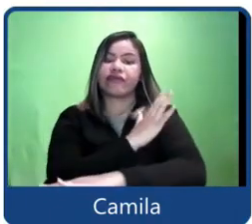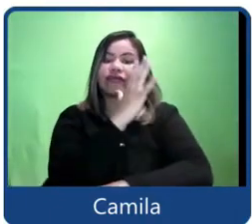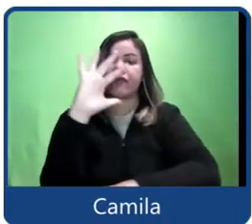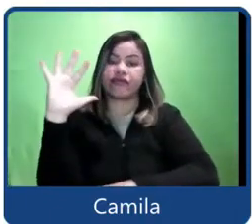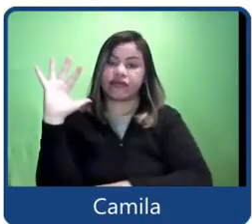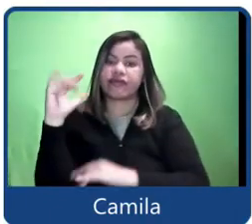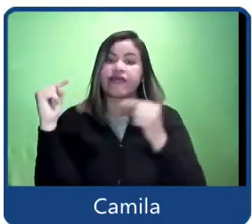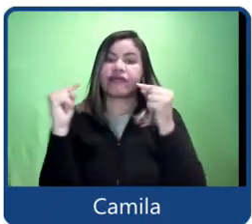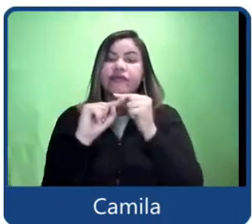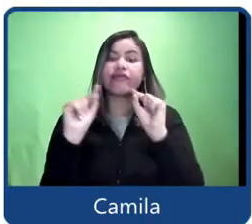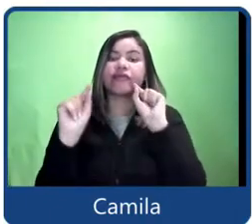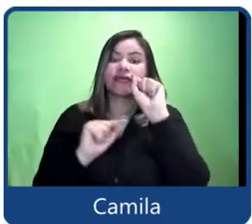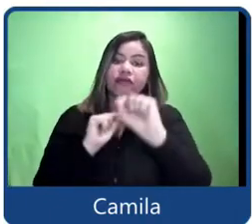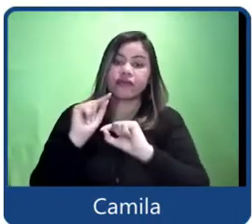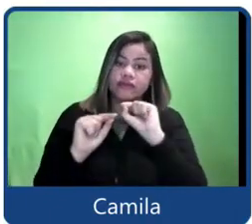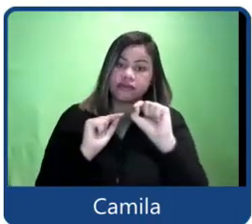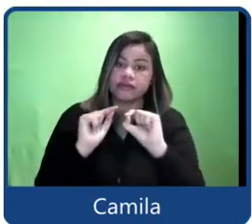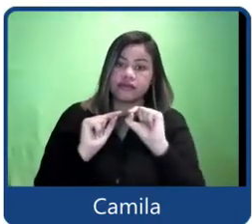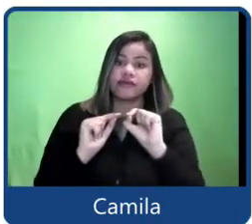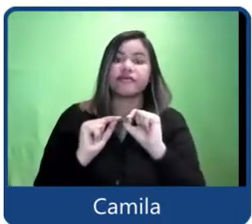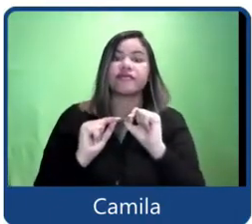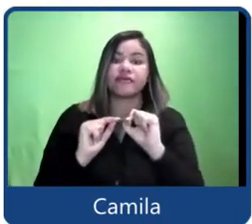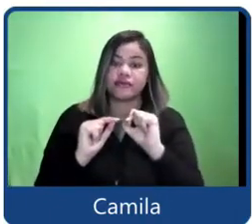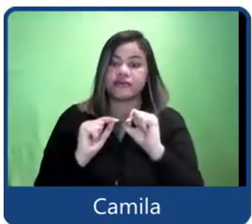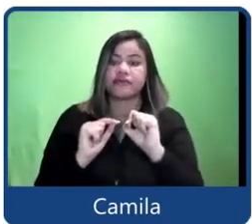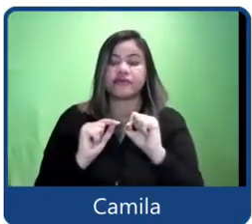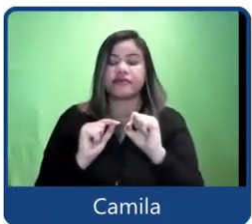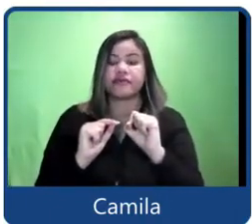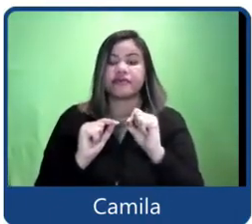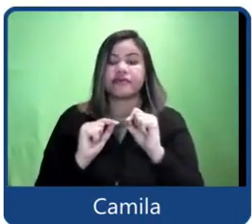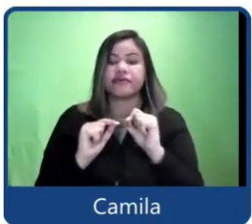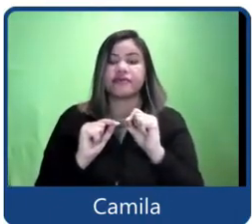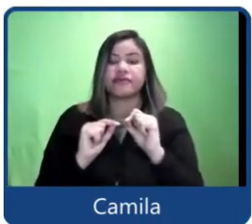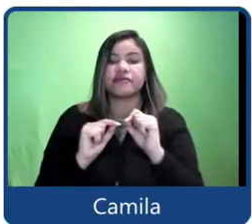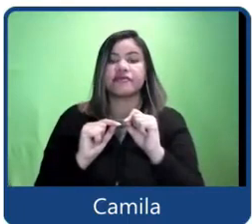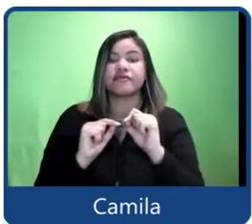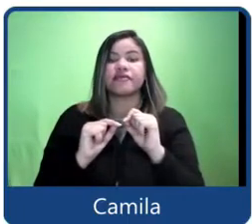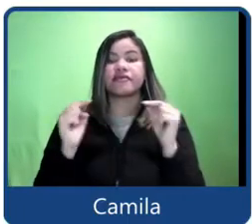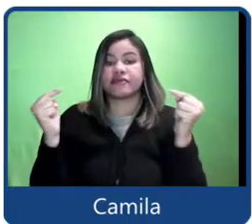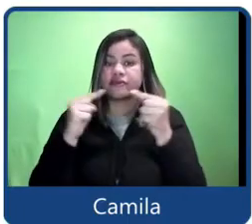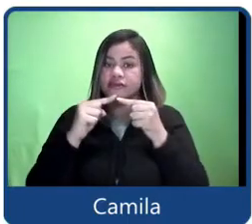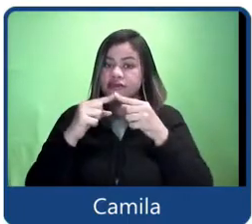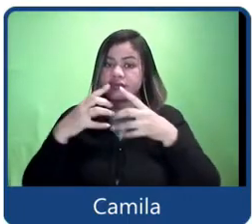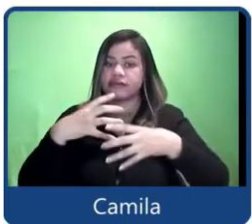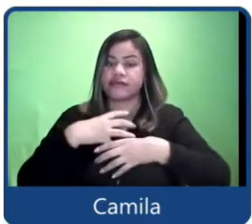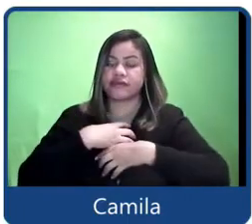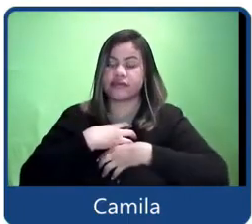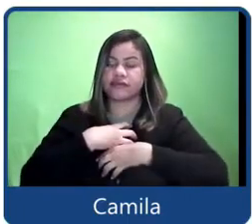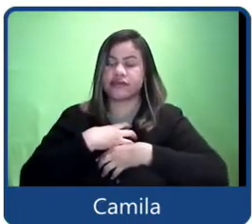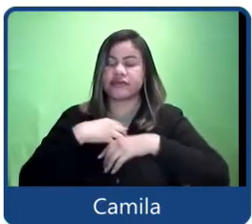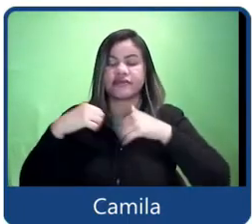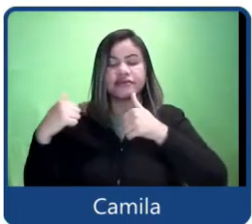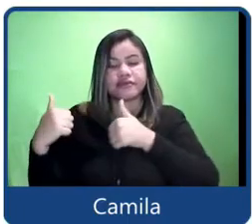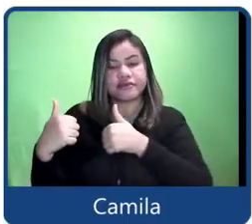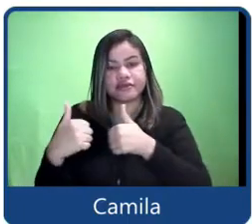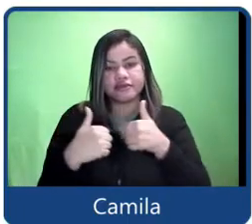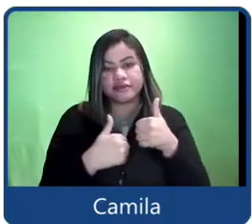estão muito relacionados, então, ao alcance do bem-estar humano, né? Porque eles